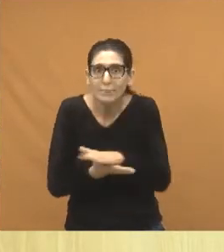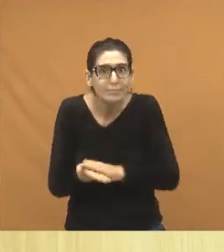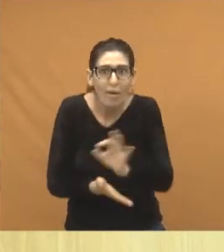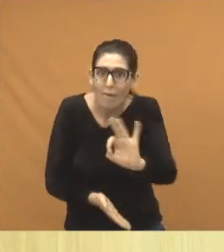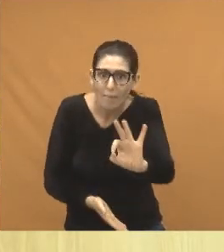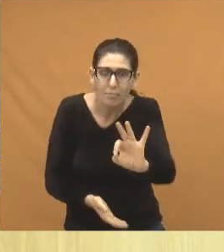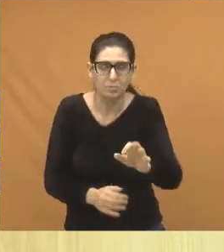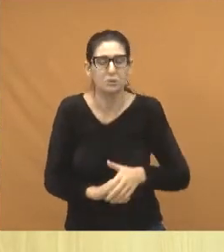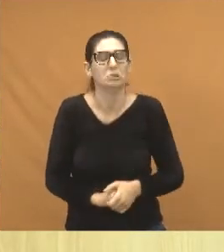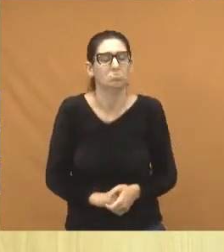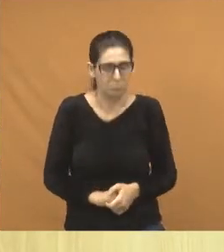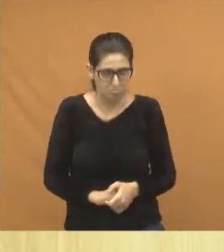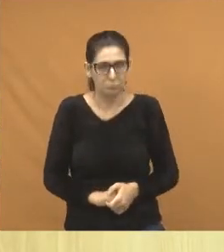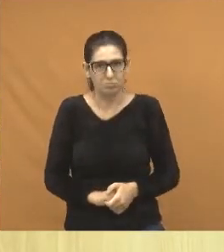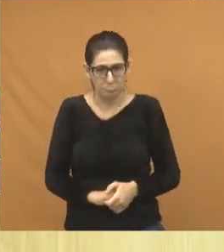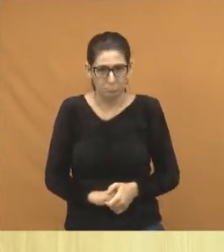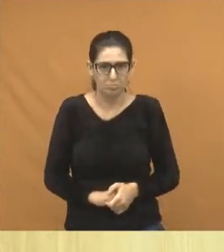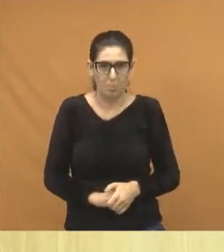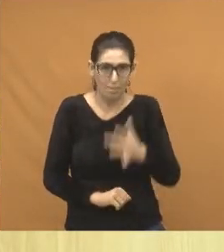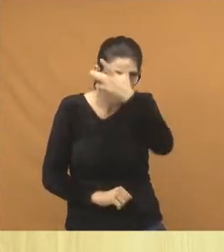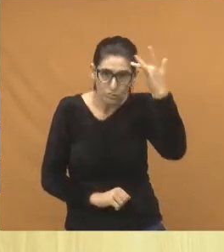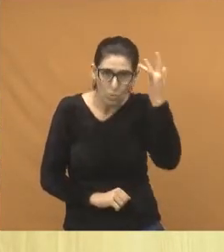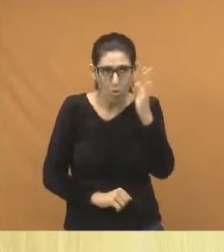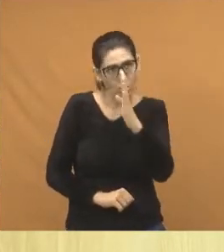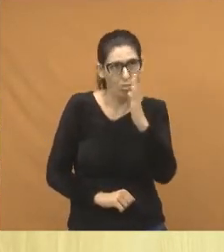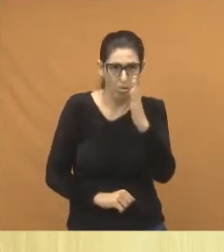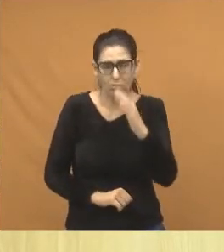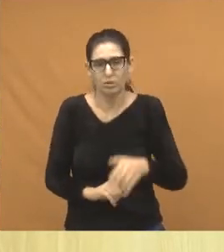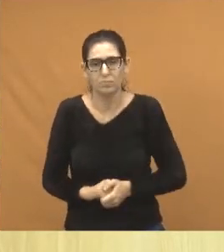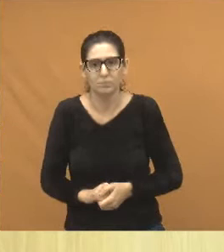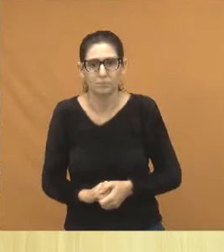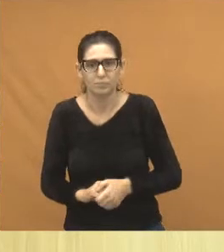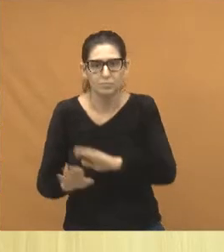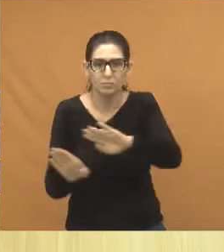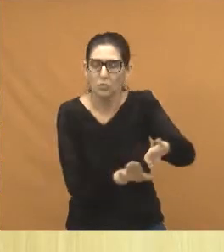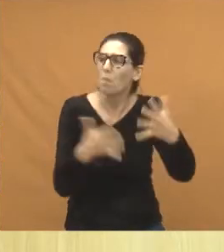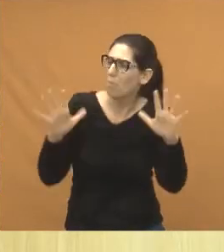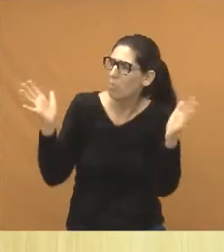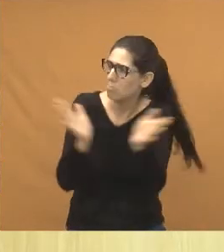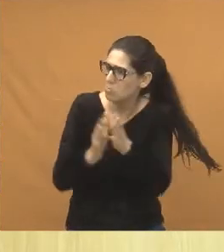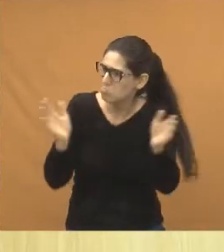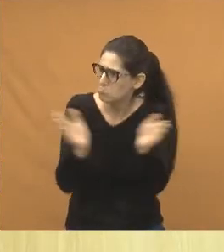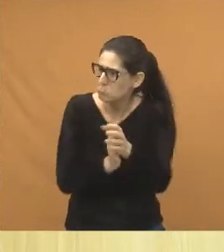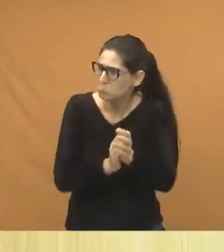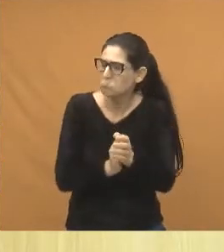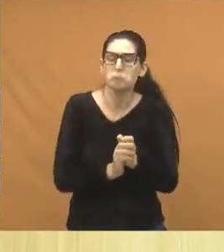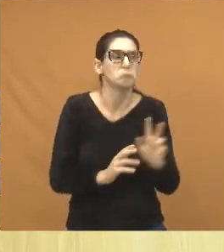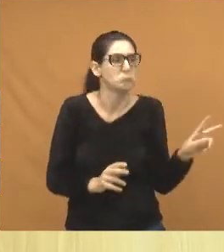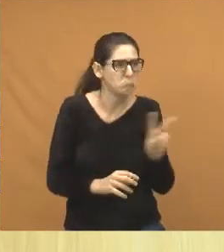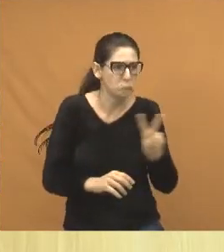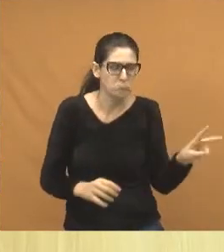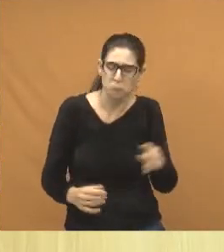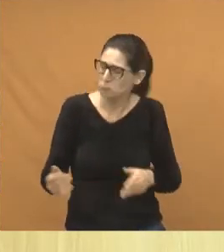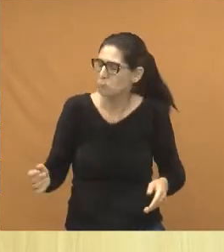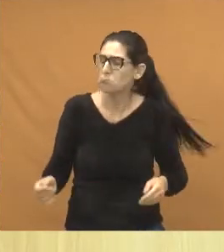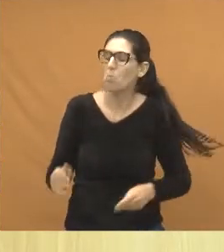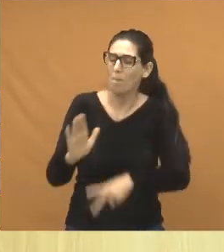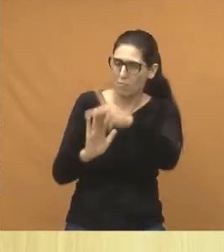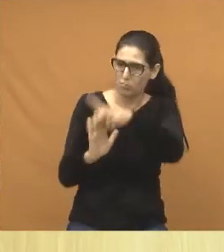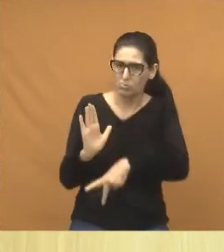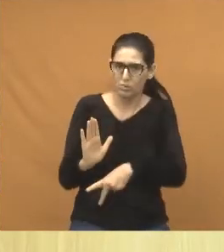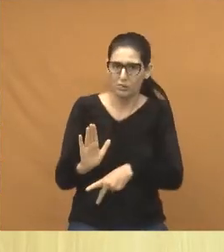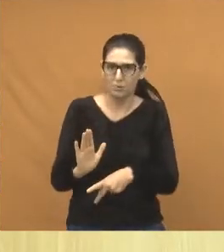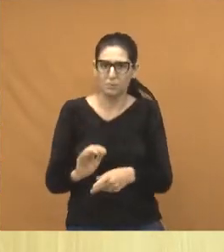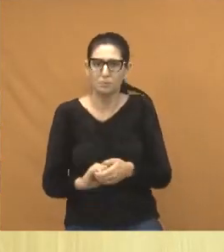Paulinho, por dar essa prioridade a essas pessoas, junto com os idosos. Interessante que o vereador Valmir tem